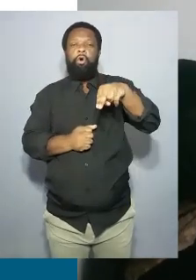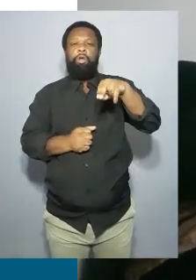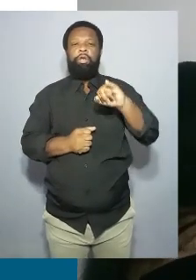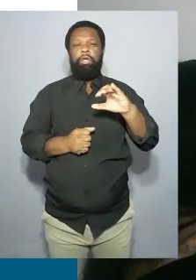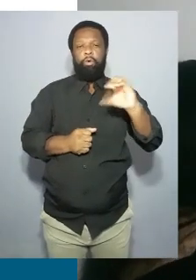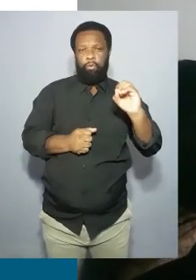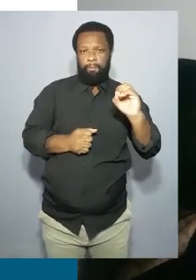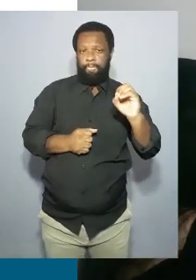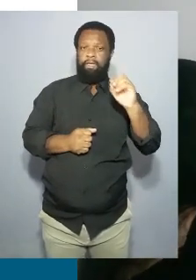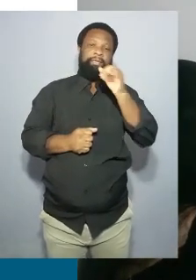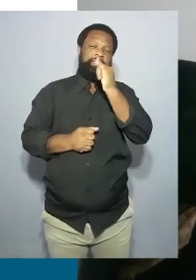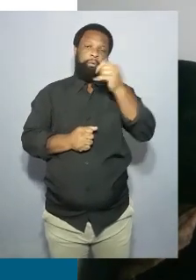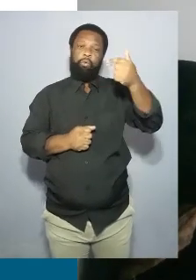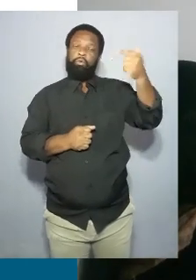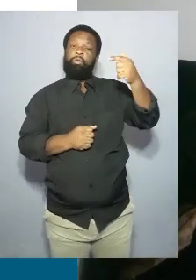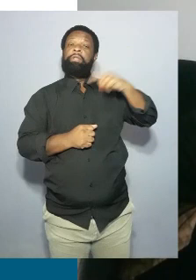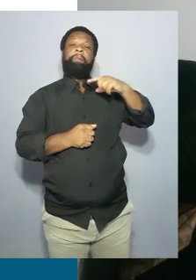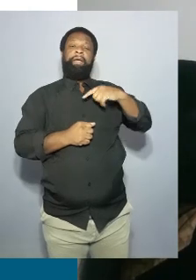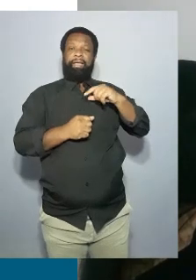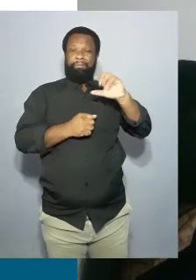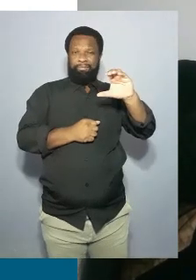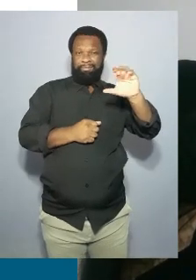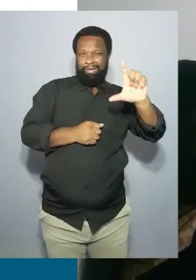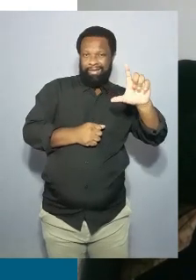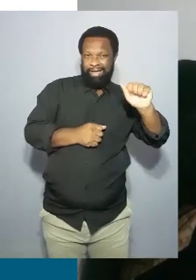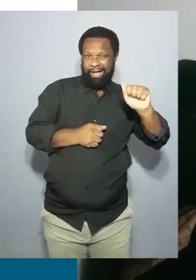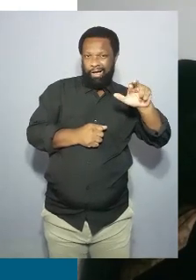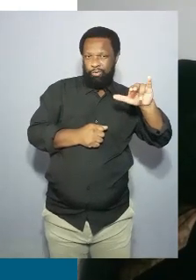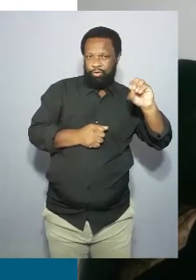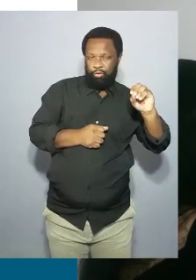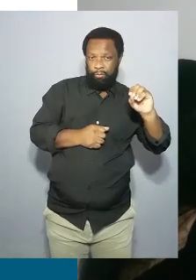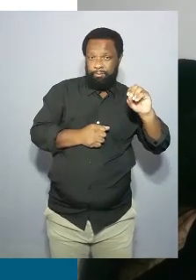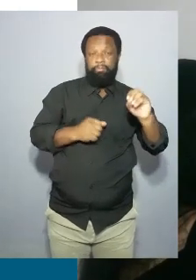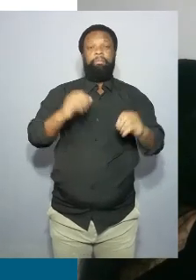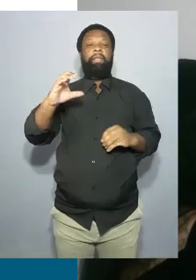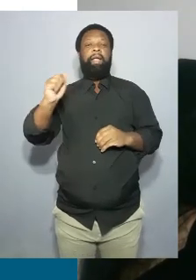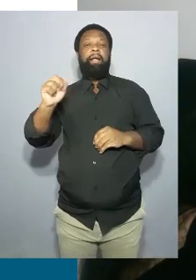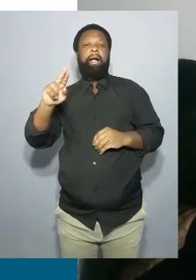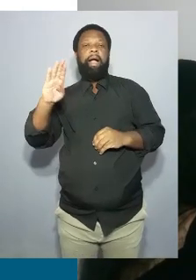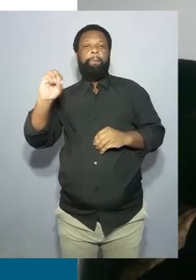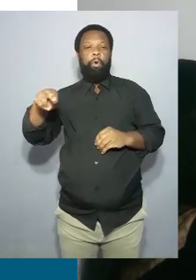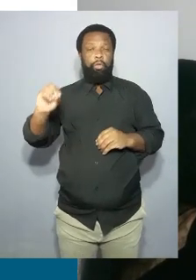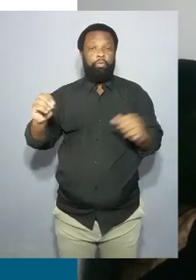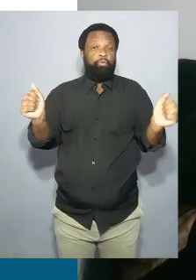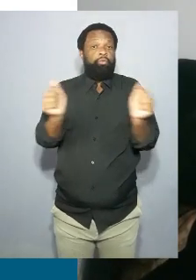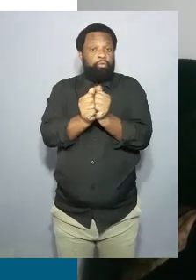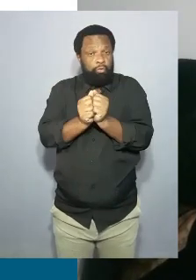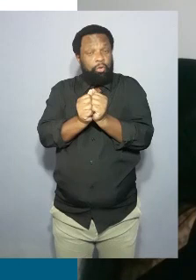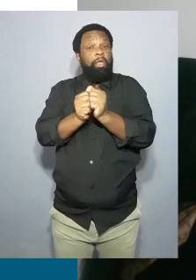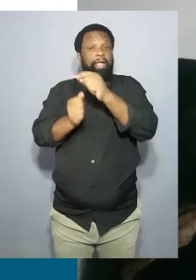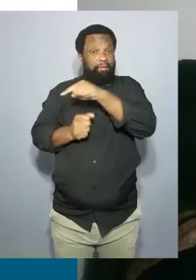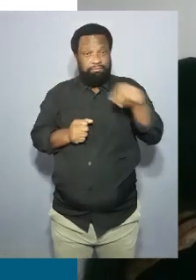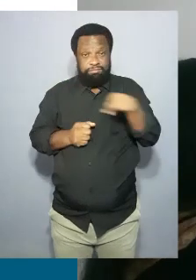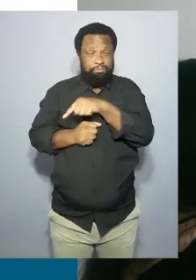esse aqui também, olha. Cálcio é metal, carbono é ametal, então a ligação entre metal